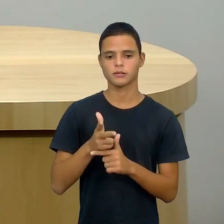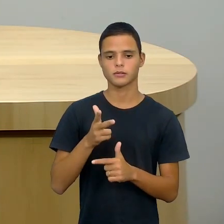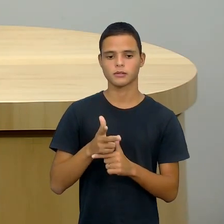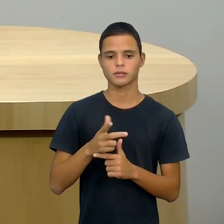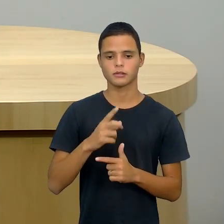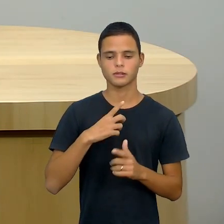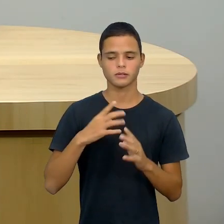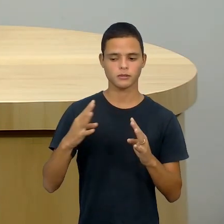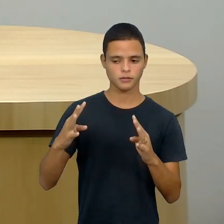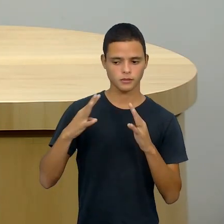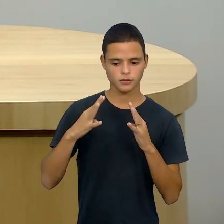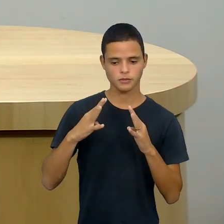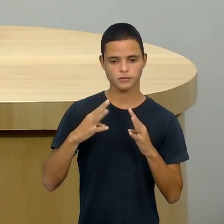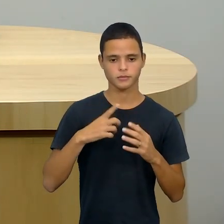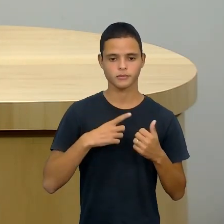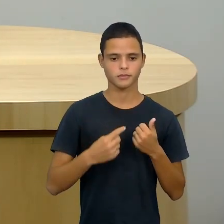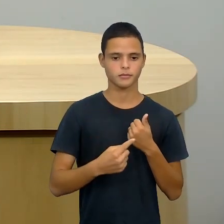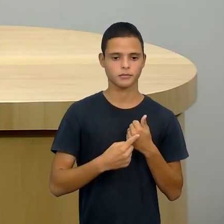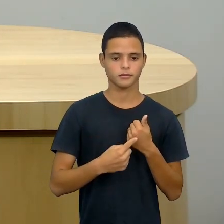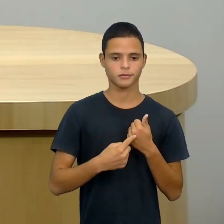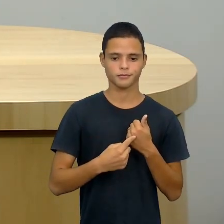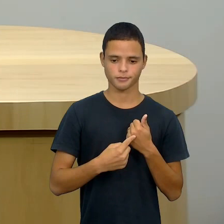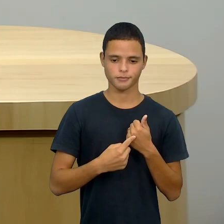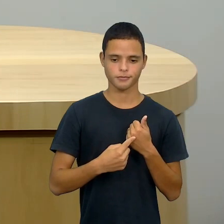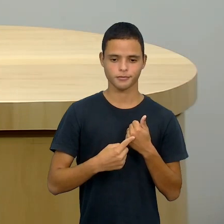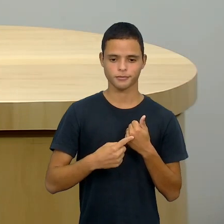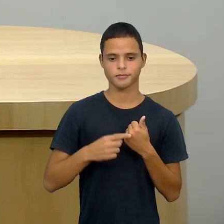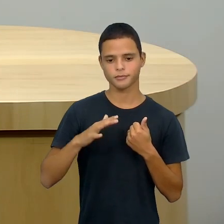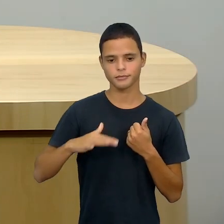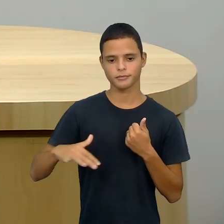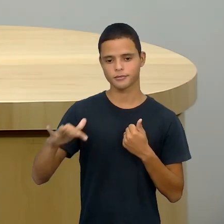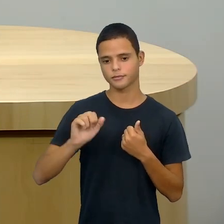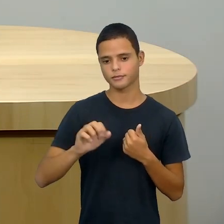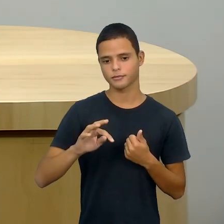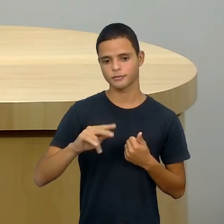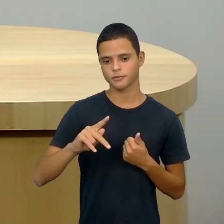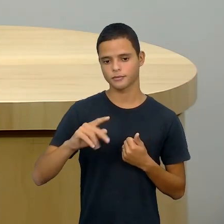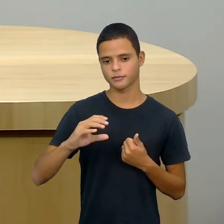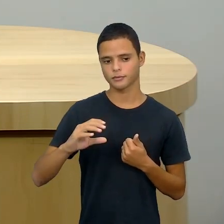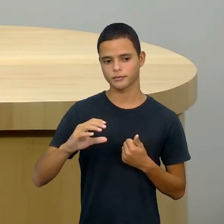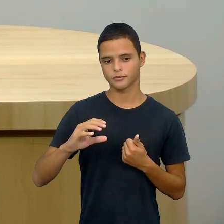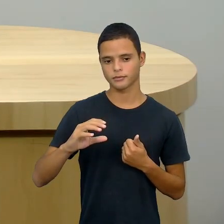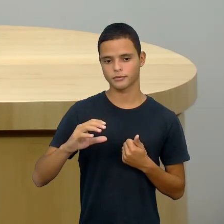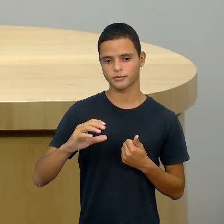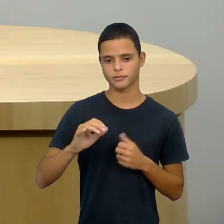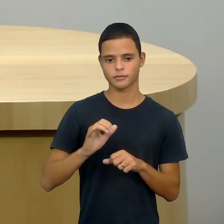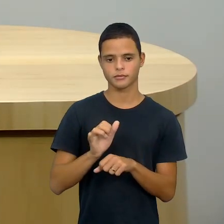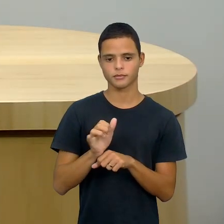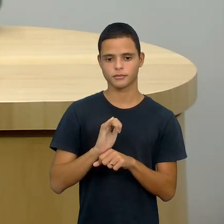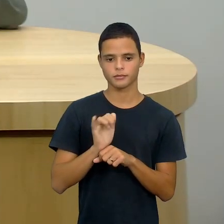tem assistido e tem dado um joinha. Dá um joinha para nós lá no